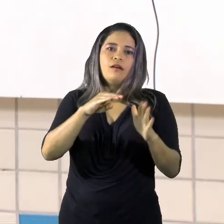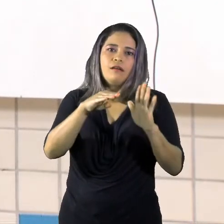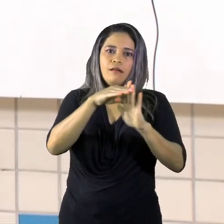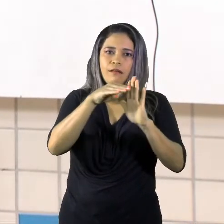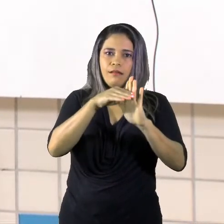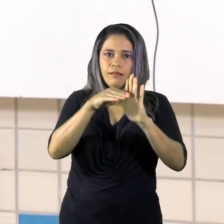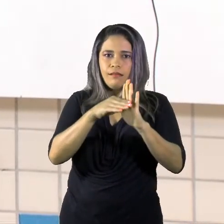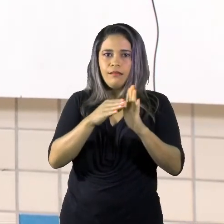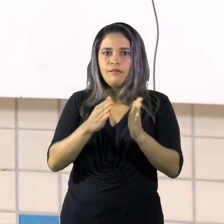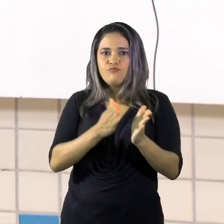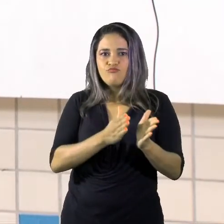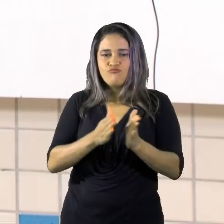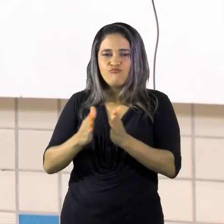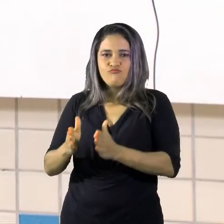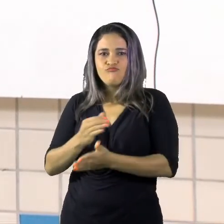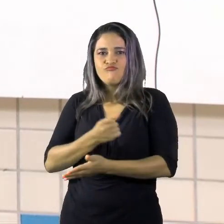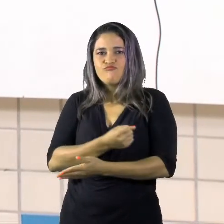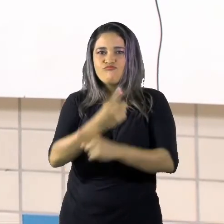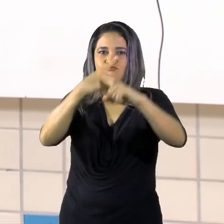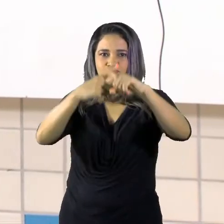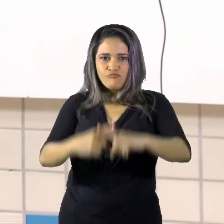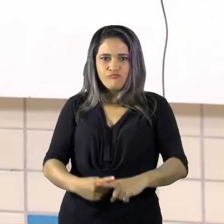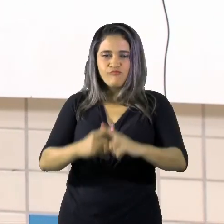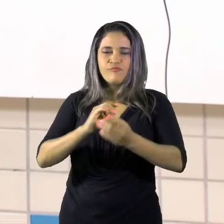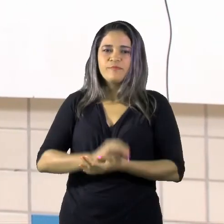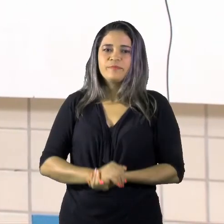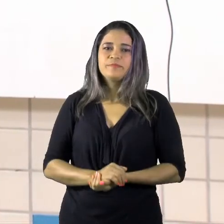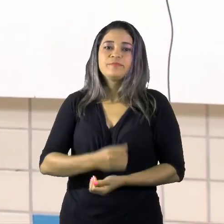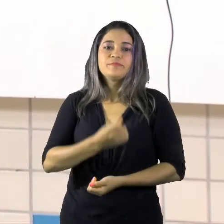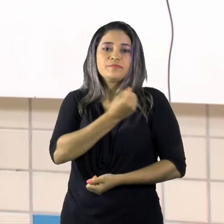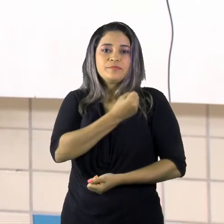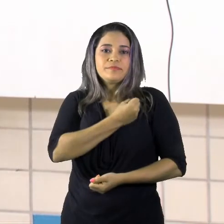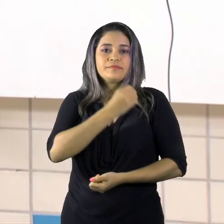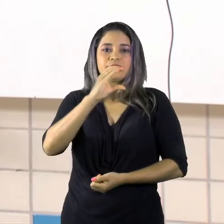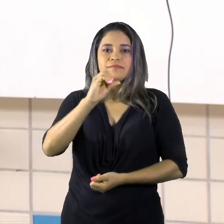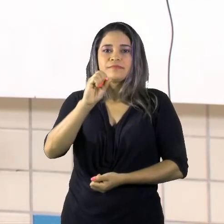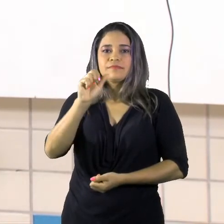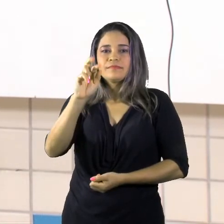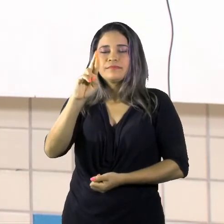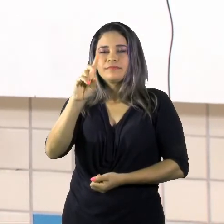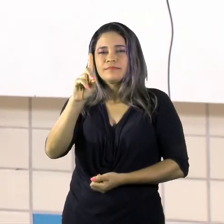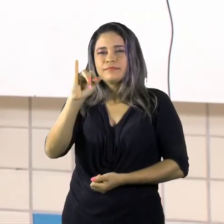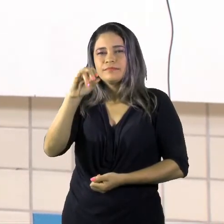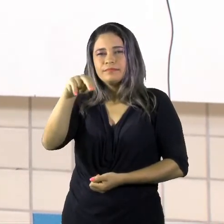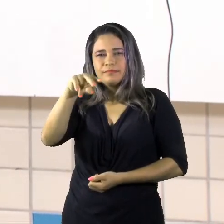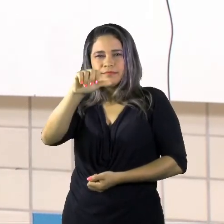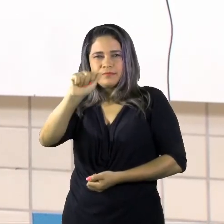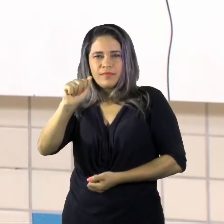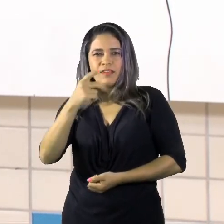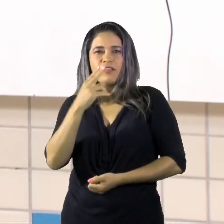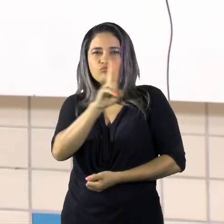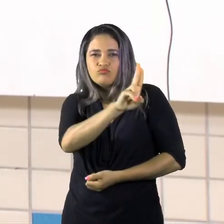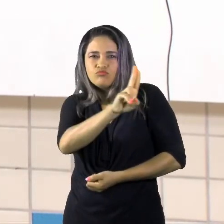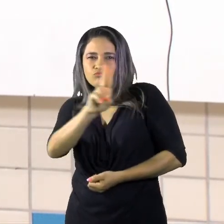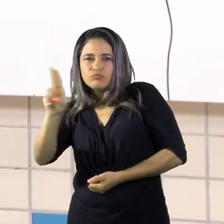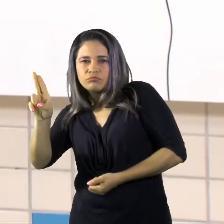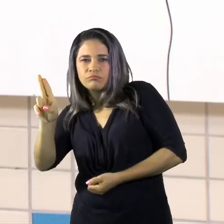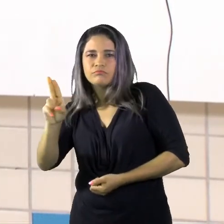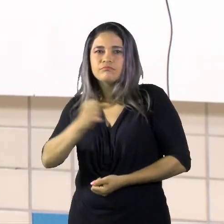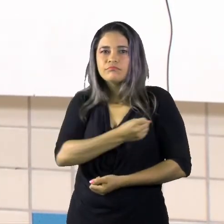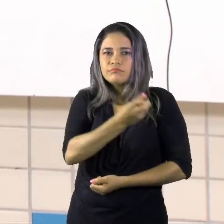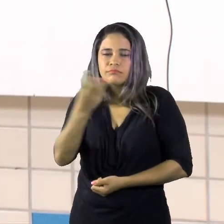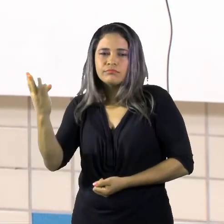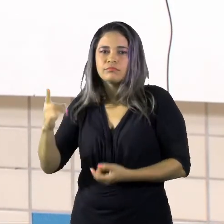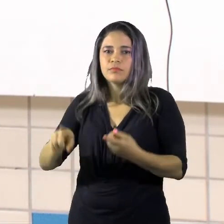fracionários e multiplicativos. O numeral cardinal, ele nomeia uma quantidade. O